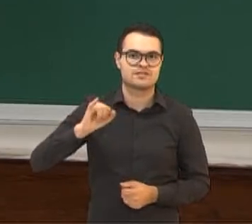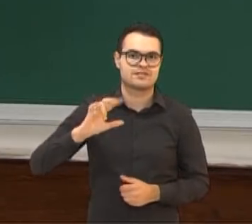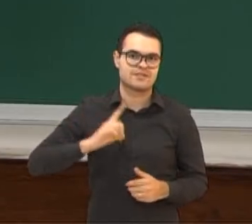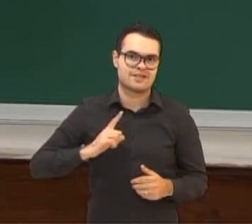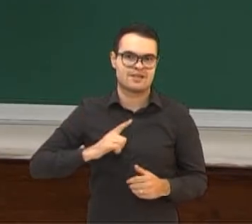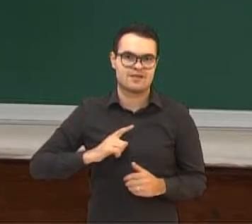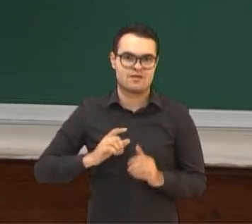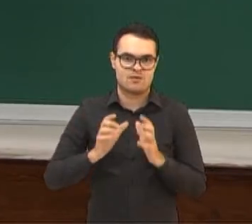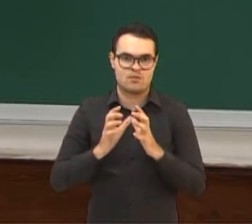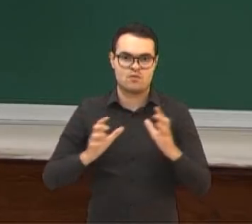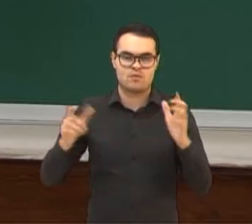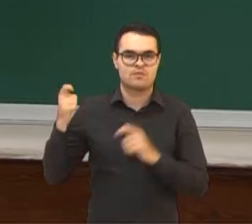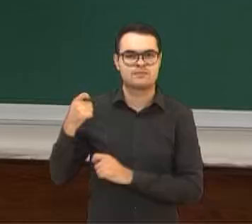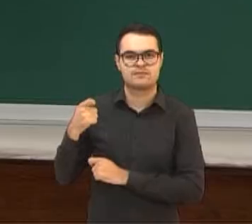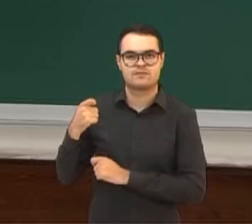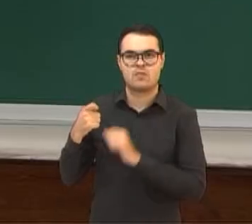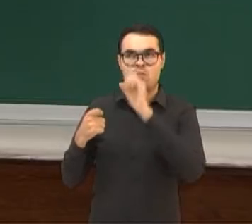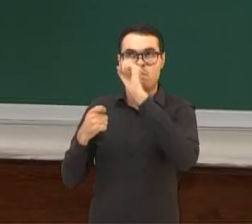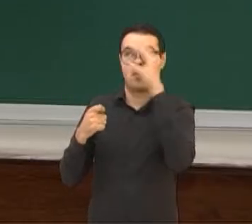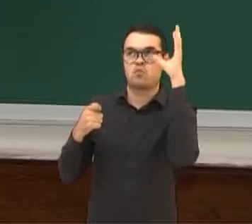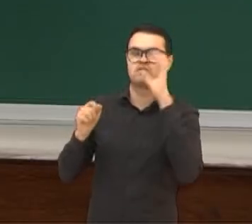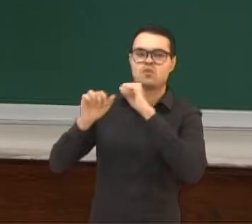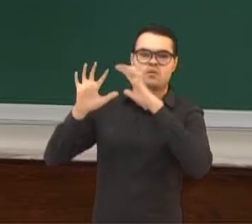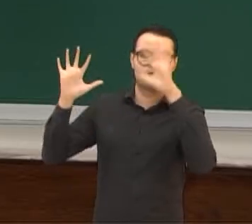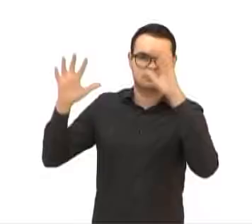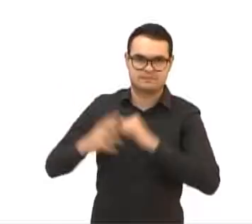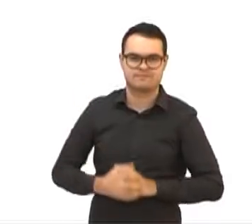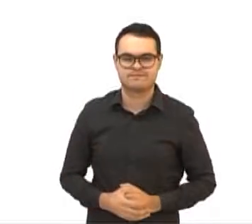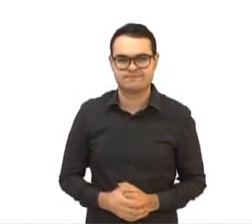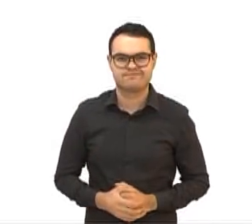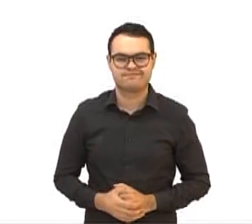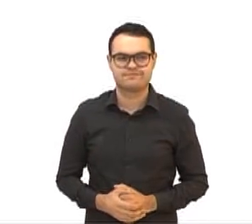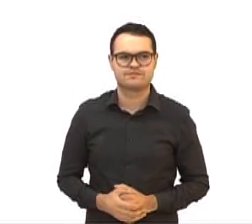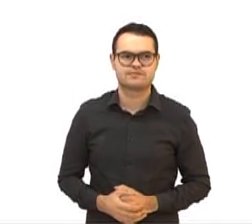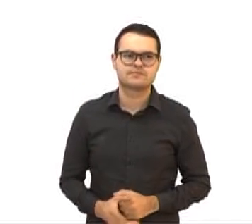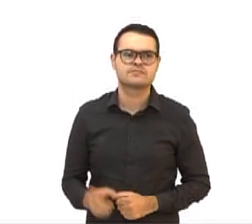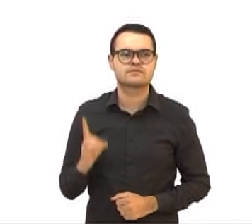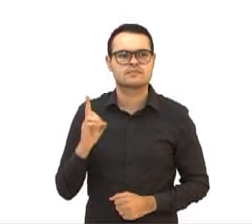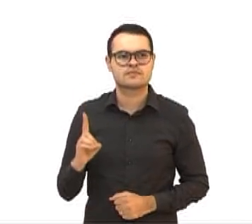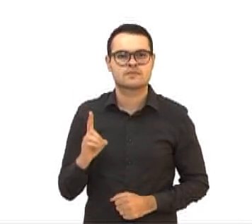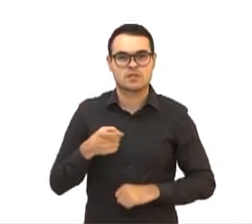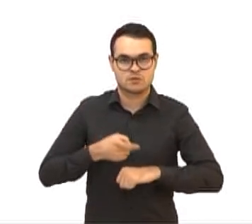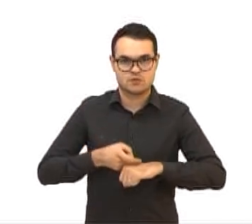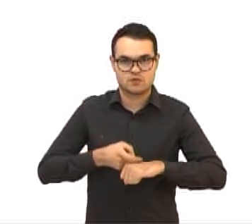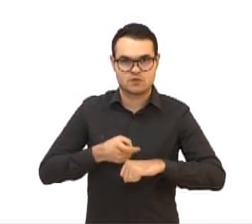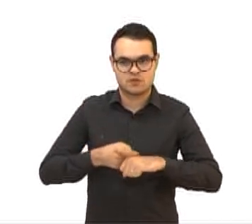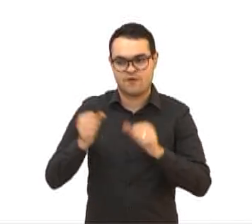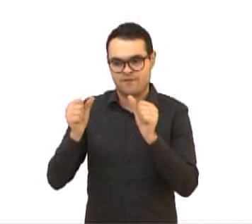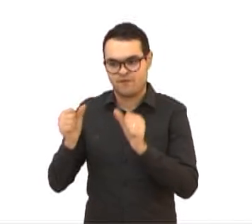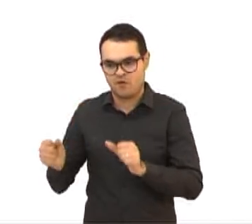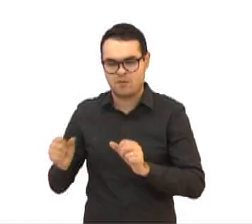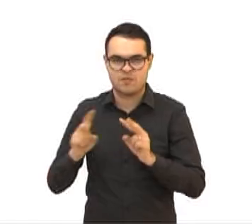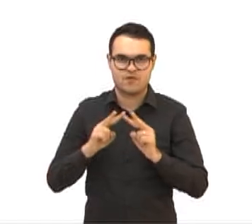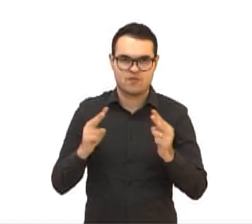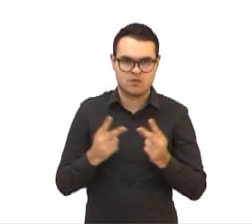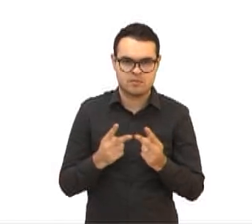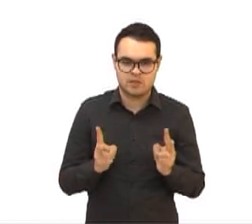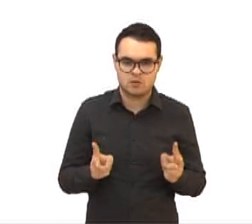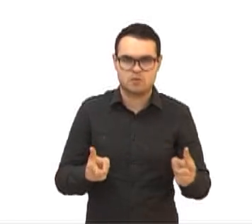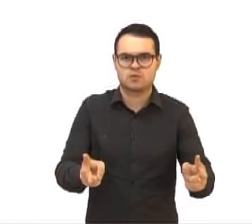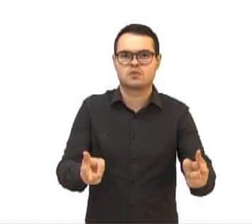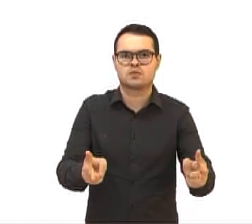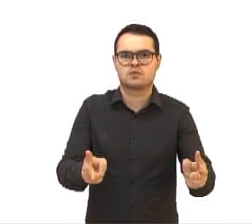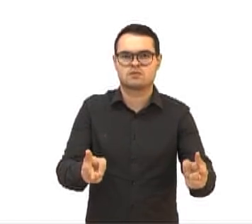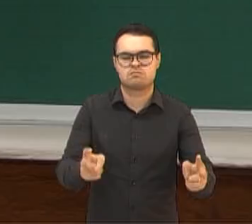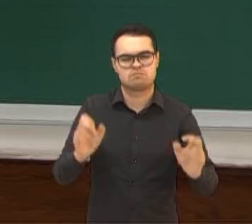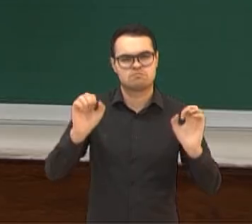com o seu balão ao ar livre e ele estoura. Letra D. Nos sólidos, forma e volume são constantes. Verdadeiro. É por